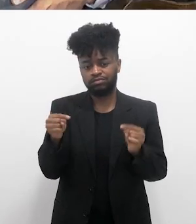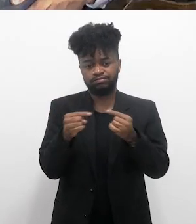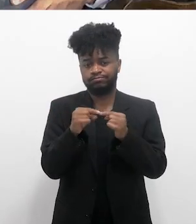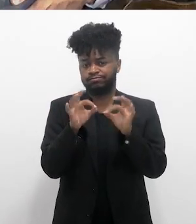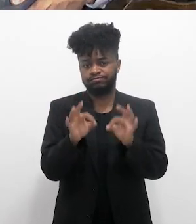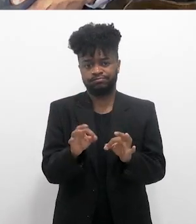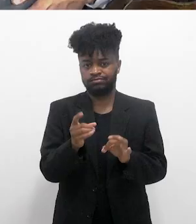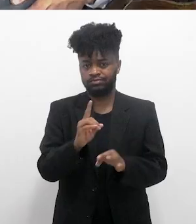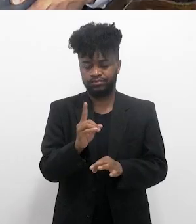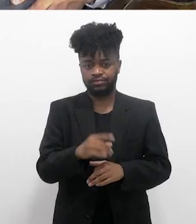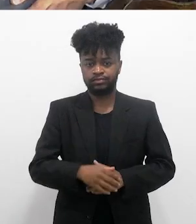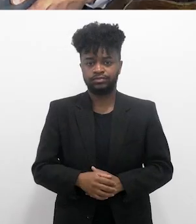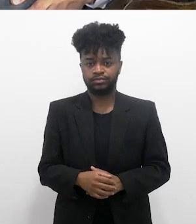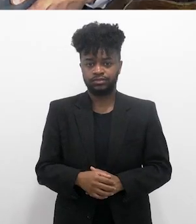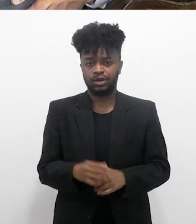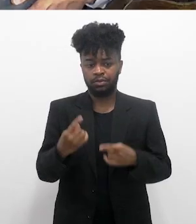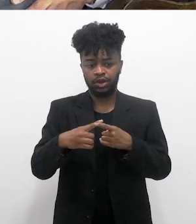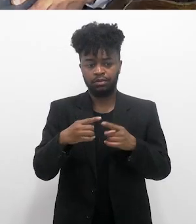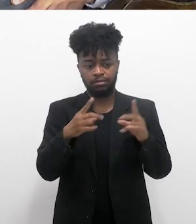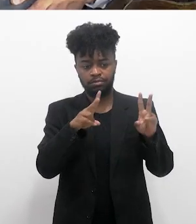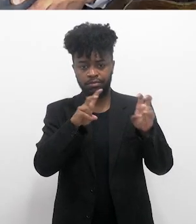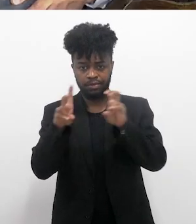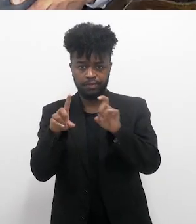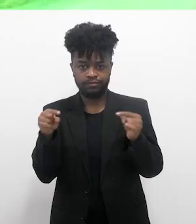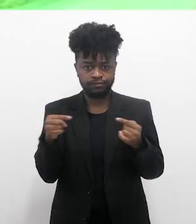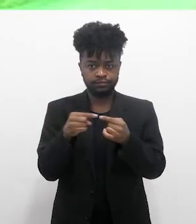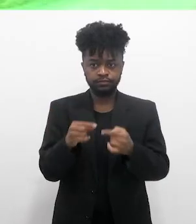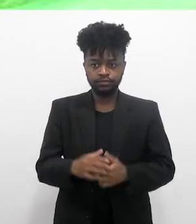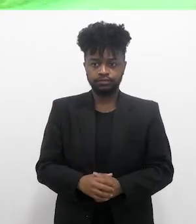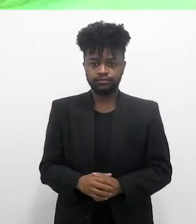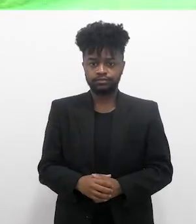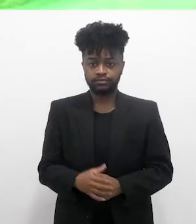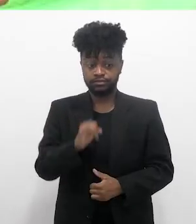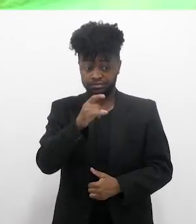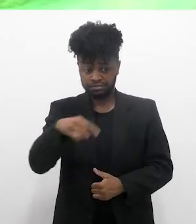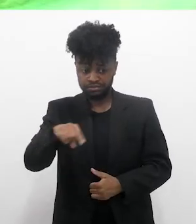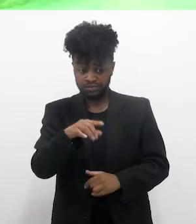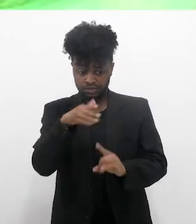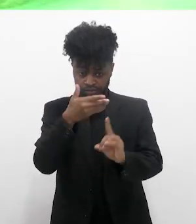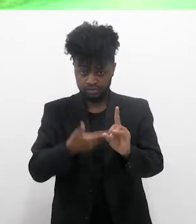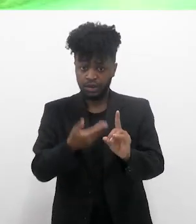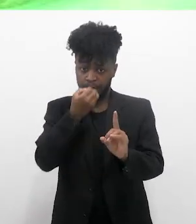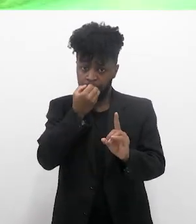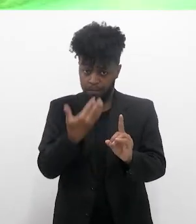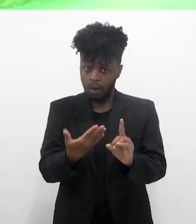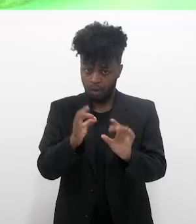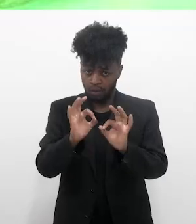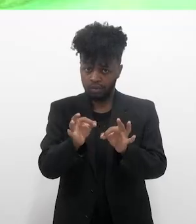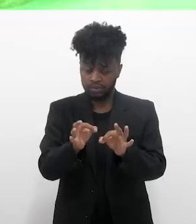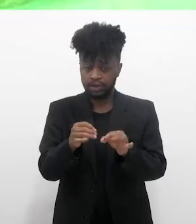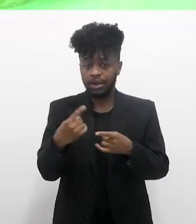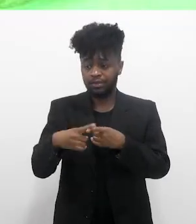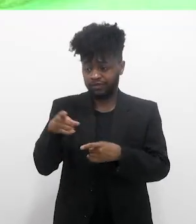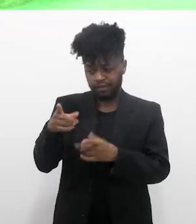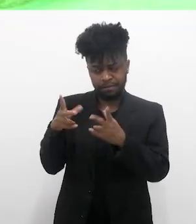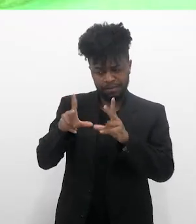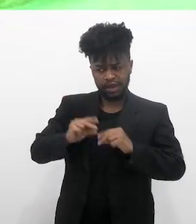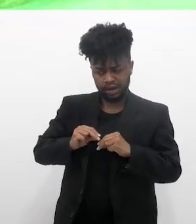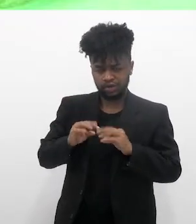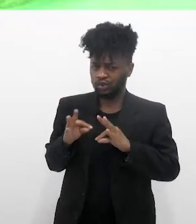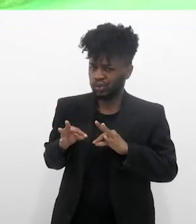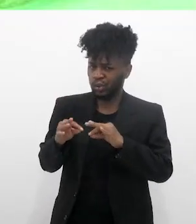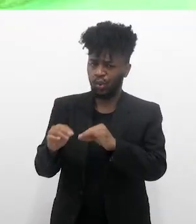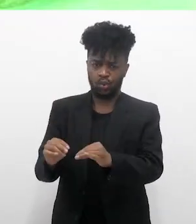que as coisas merecem. Ser homenageado é muito bom, ainda mais você, que merece todas as honras. E eu digo